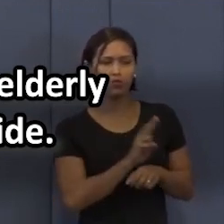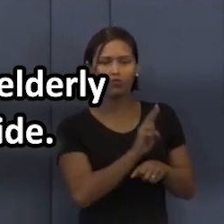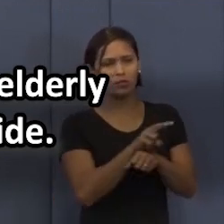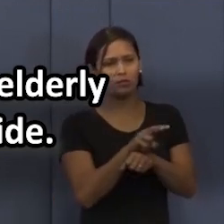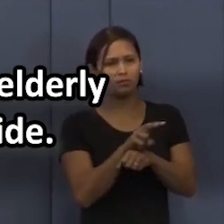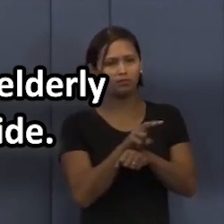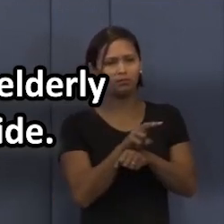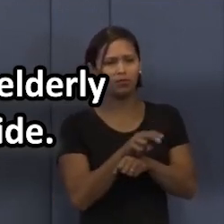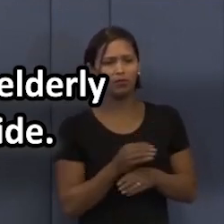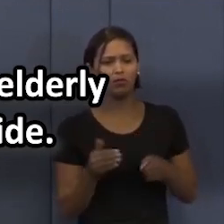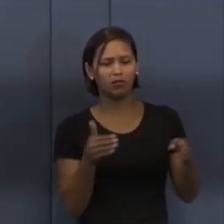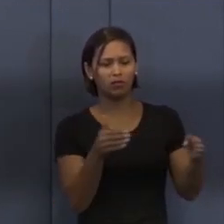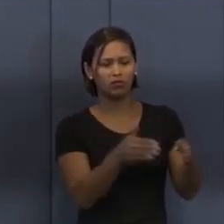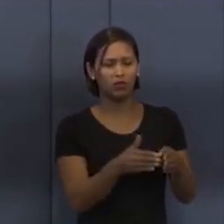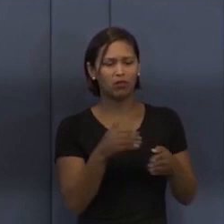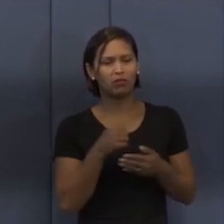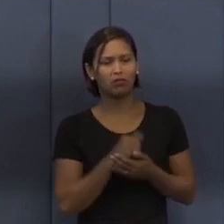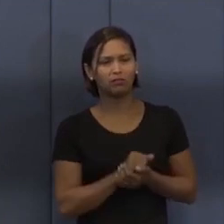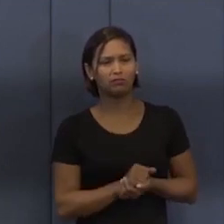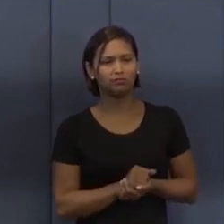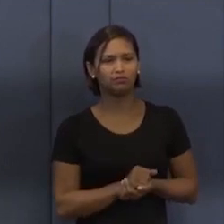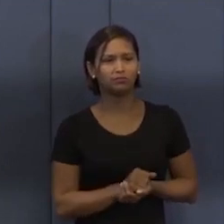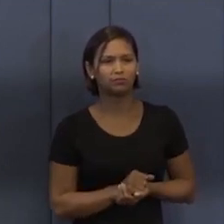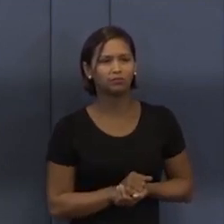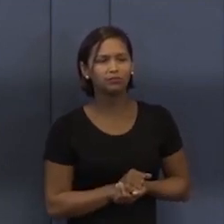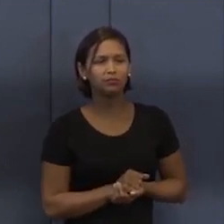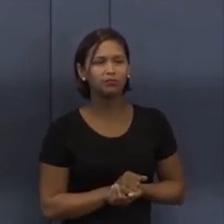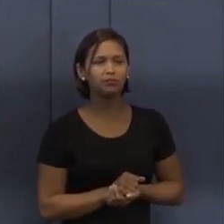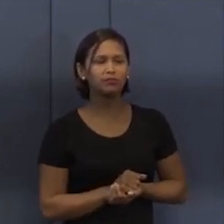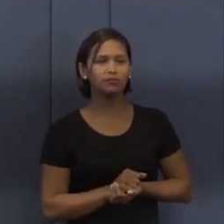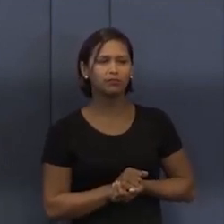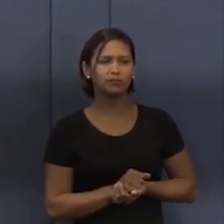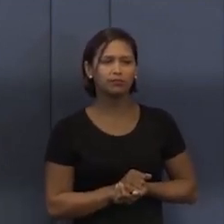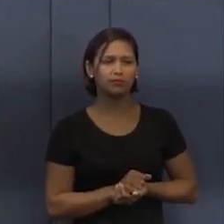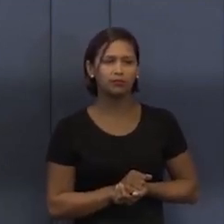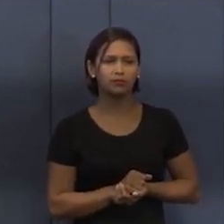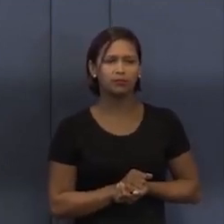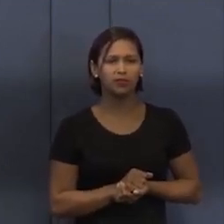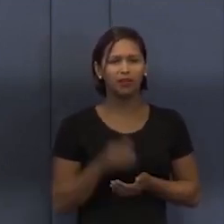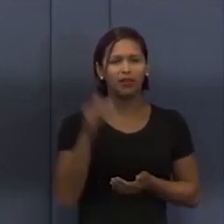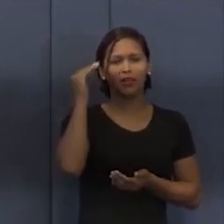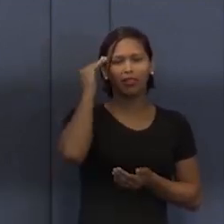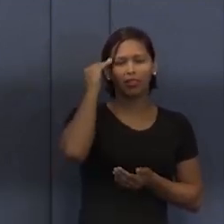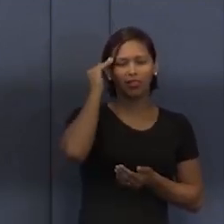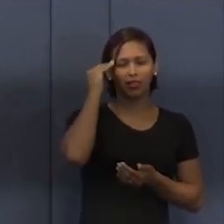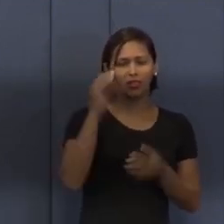criança que eu vou precisar, de certa forma, ajudar, conduzir, alguém que está perdido e etc.